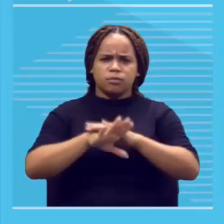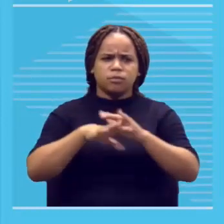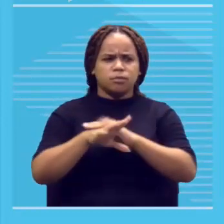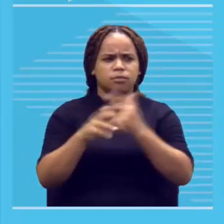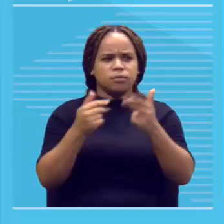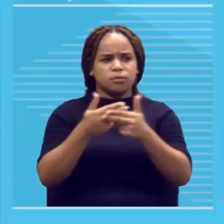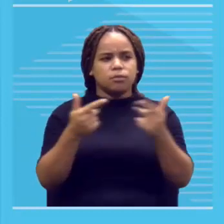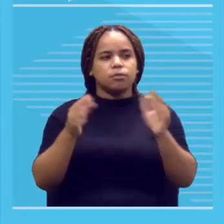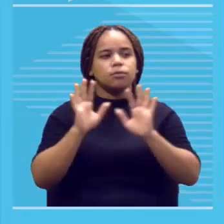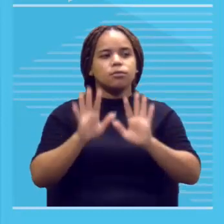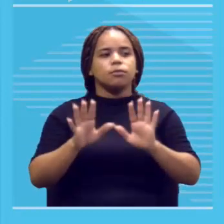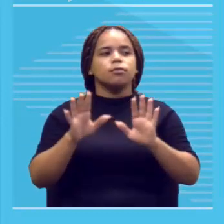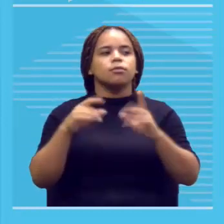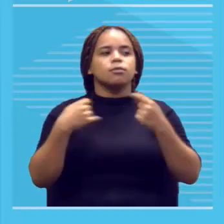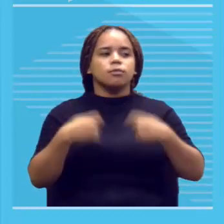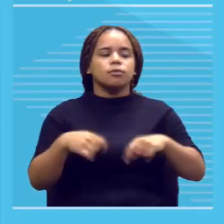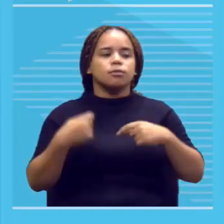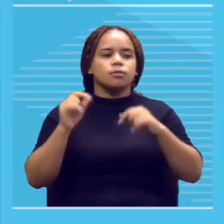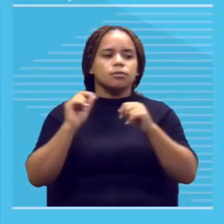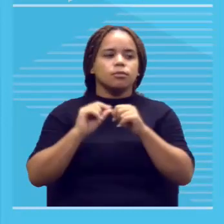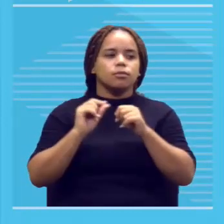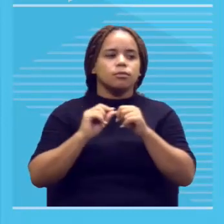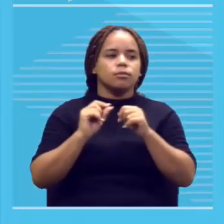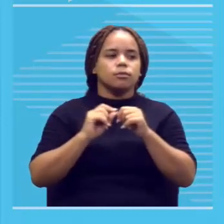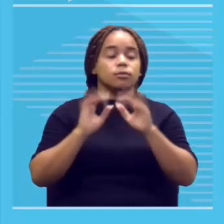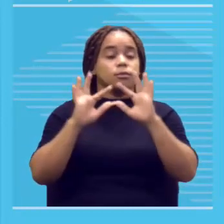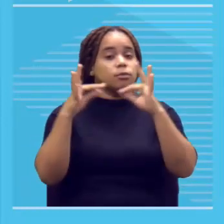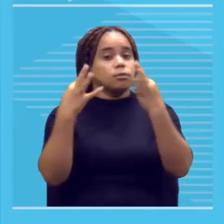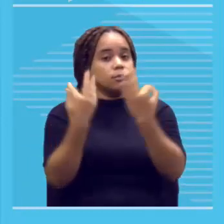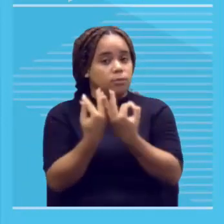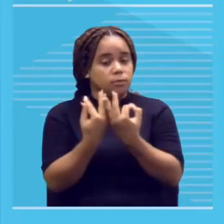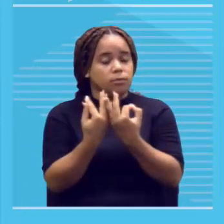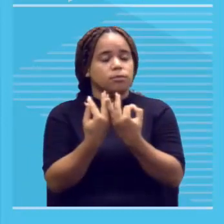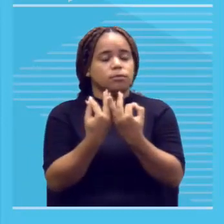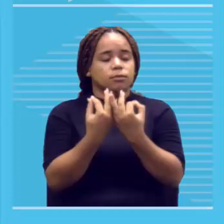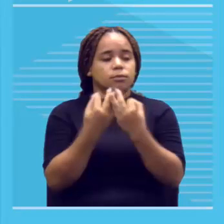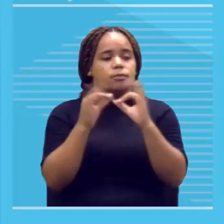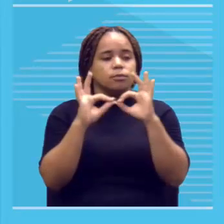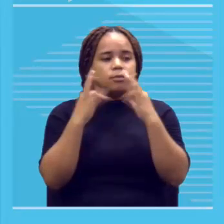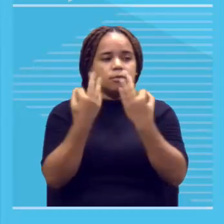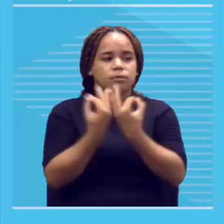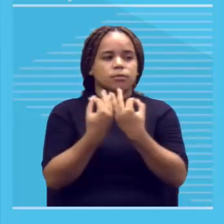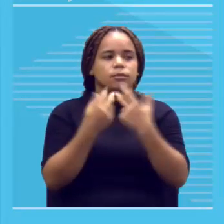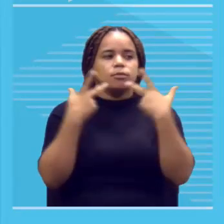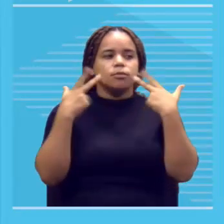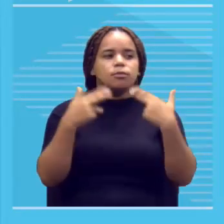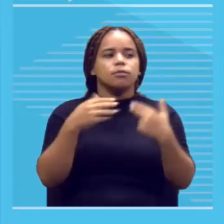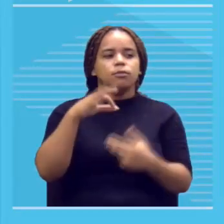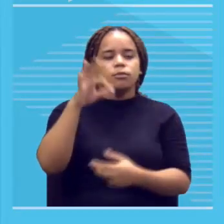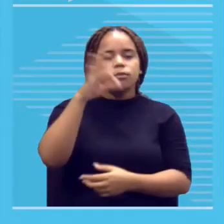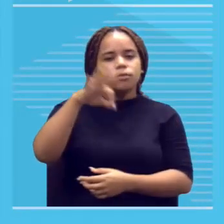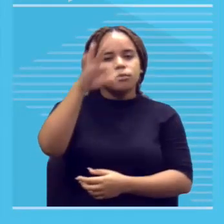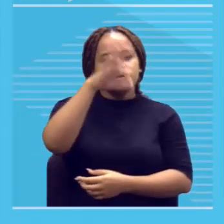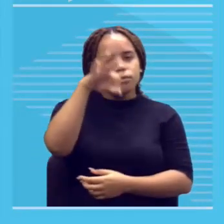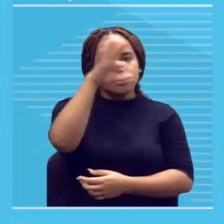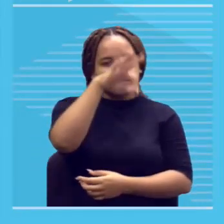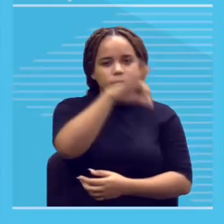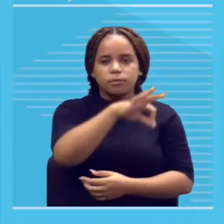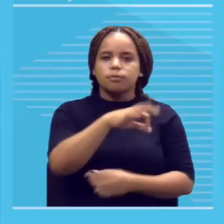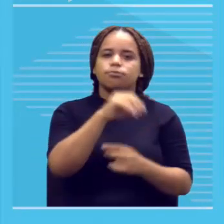mas você deve fazer isso em família como a abelha trabalhando